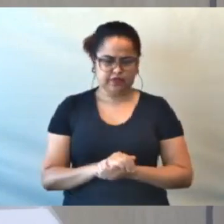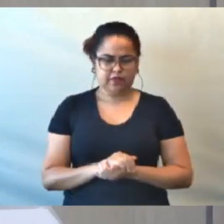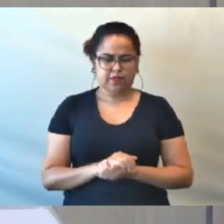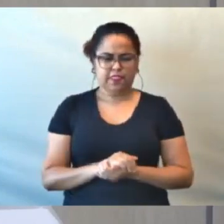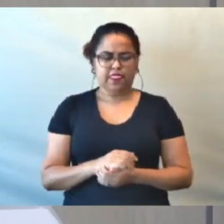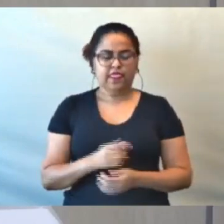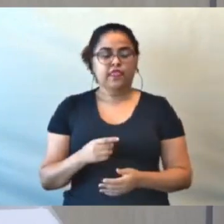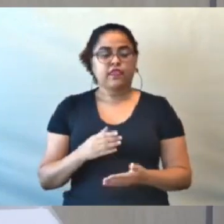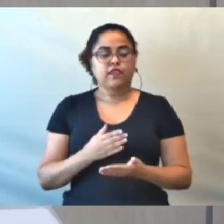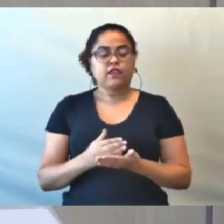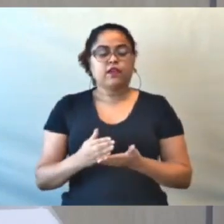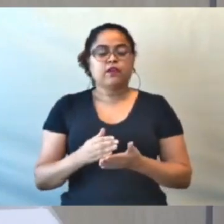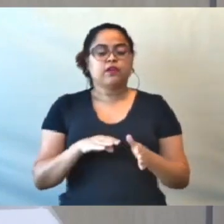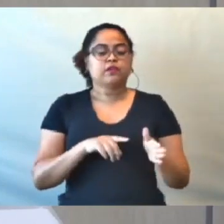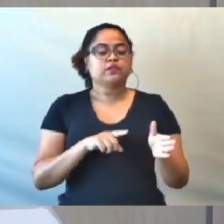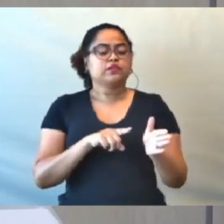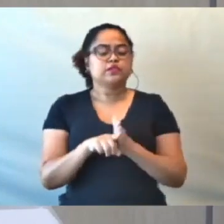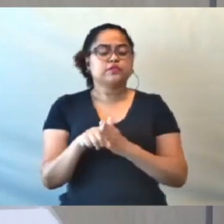sobre